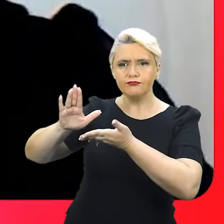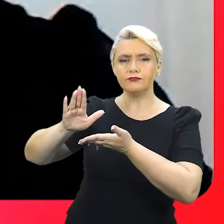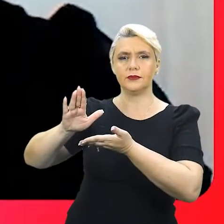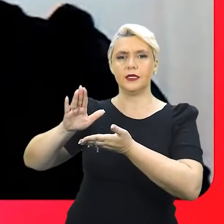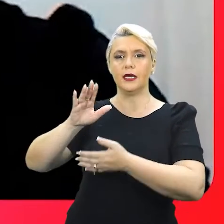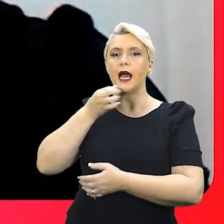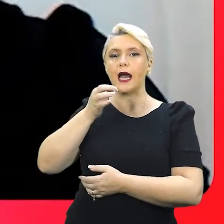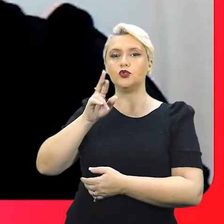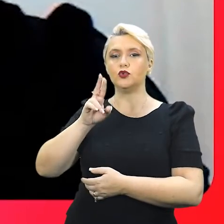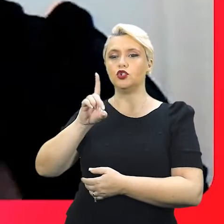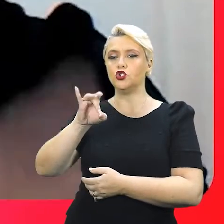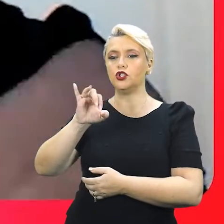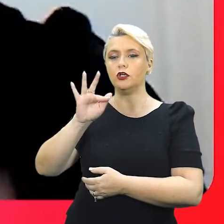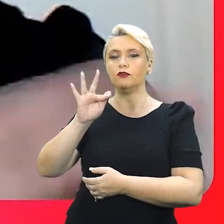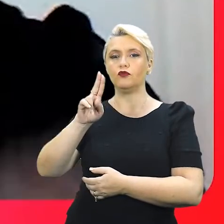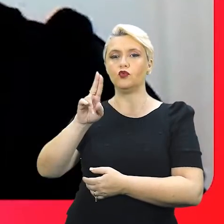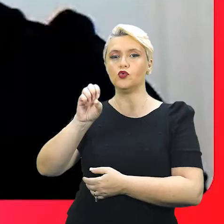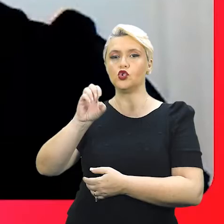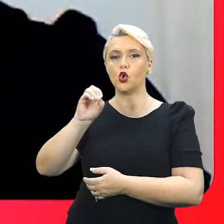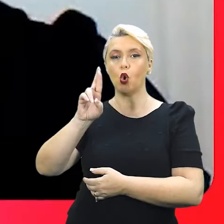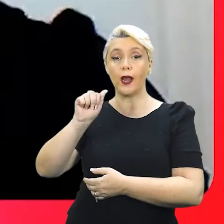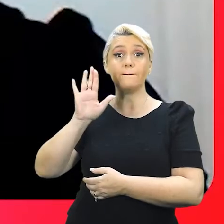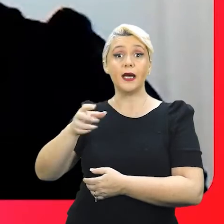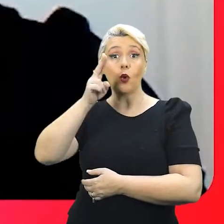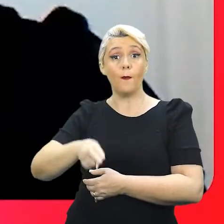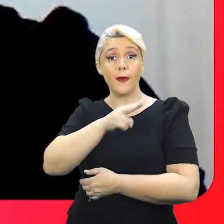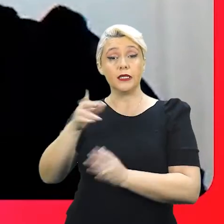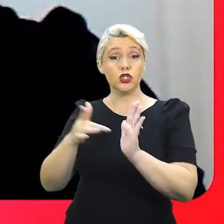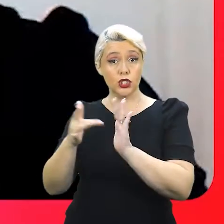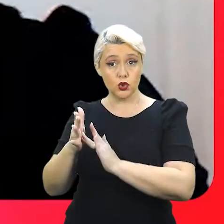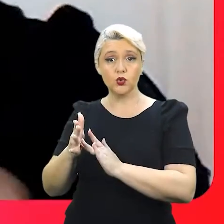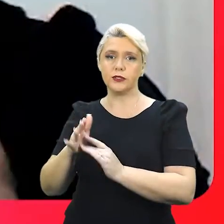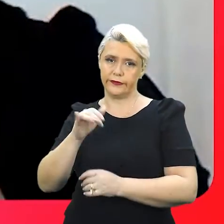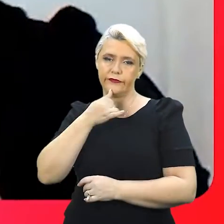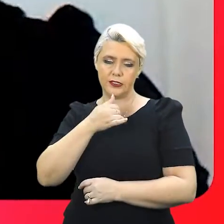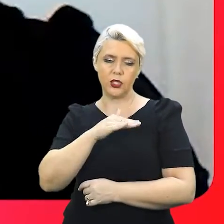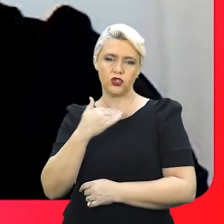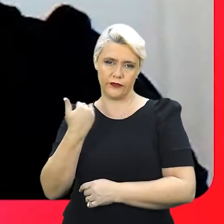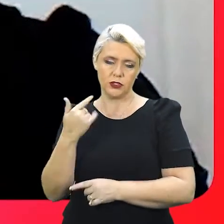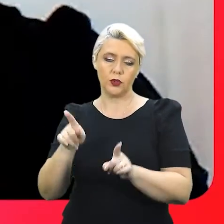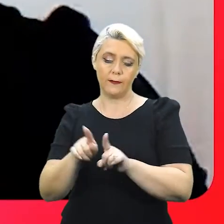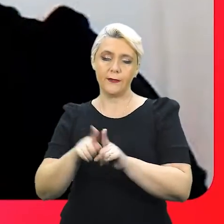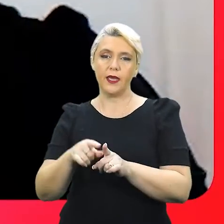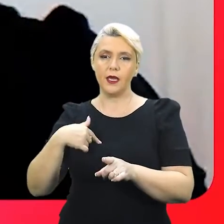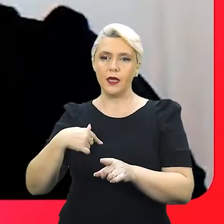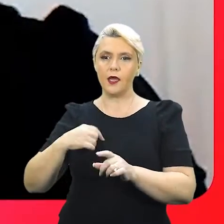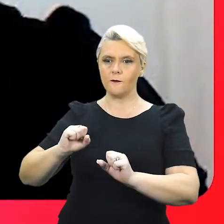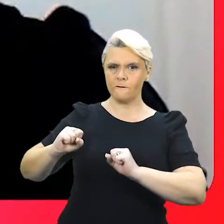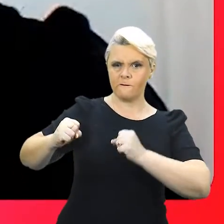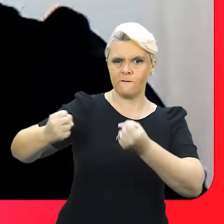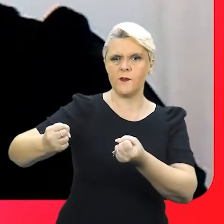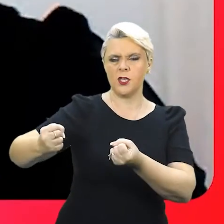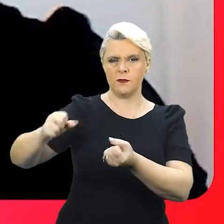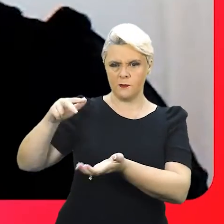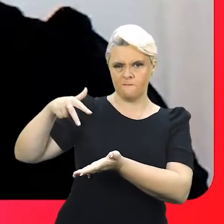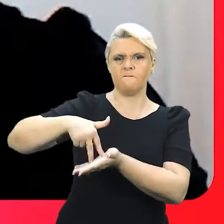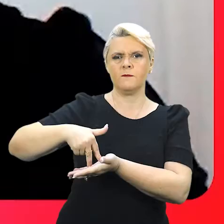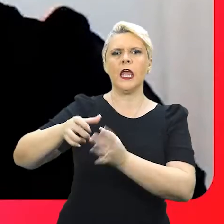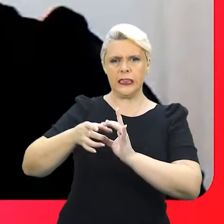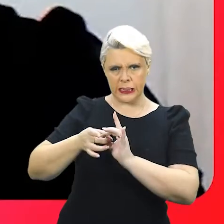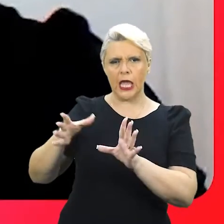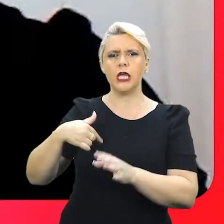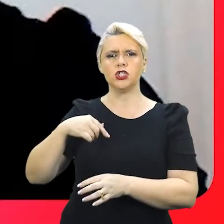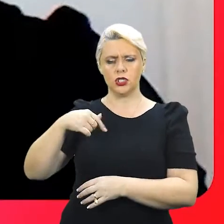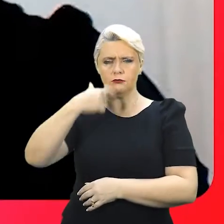padre Jesus Flores, também infelizmente falecido, bravamente me mantinha no ar, me dava toda